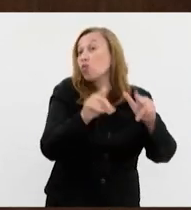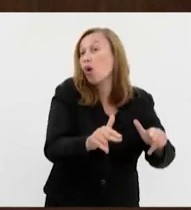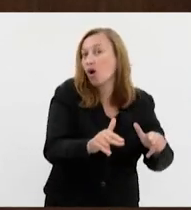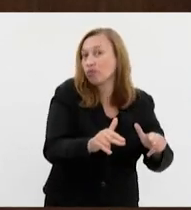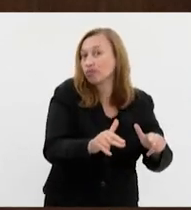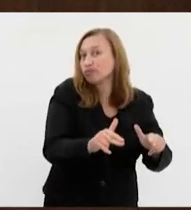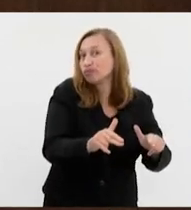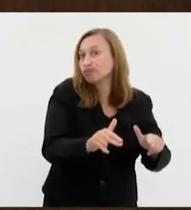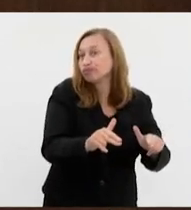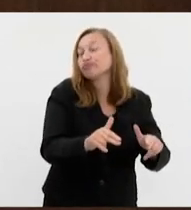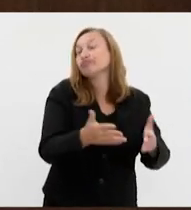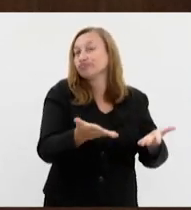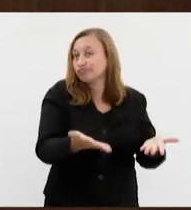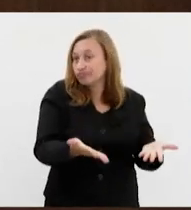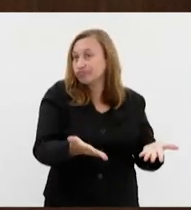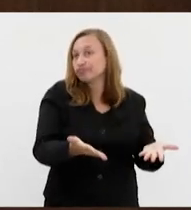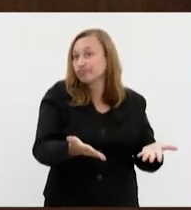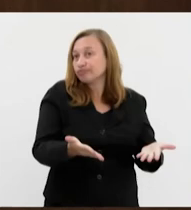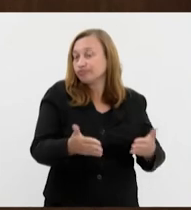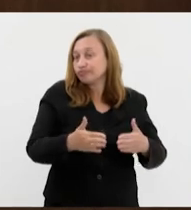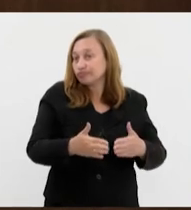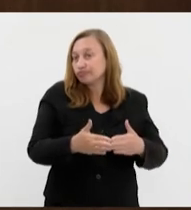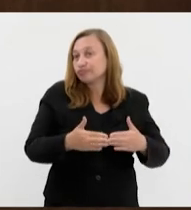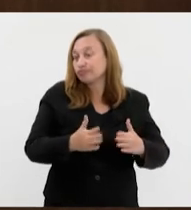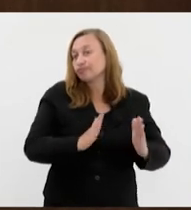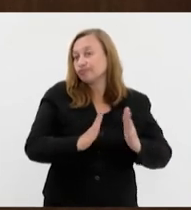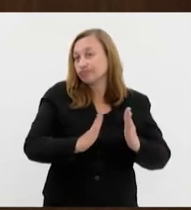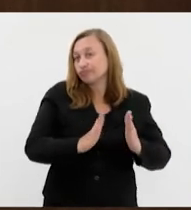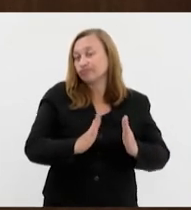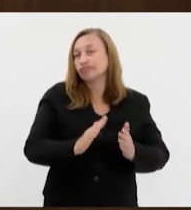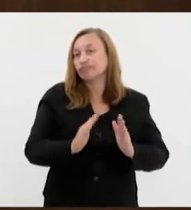ter o direito de ter a licença paternidade?